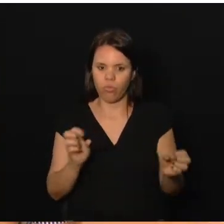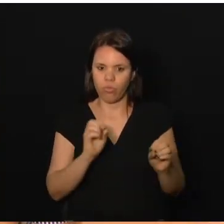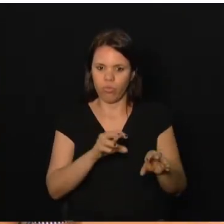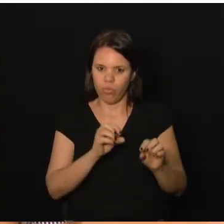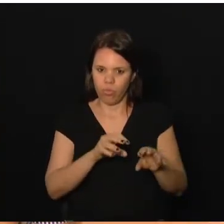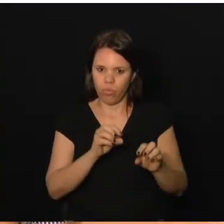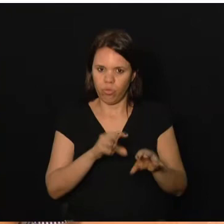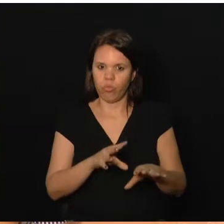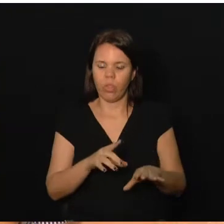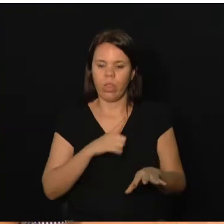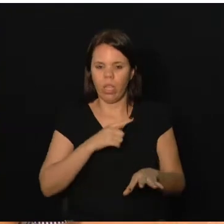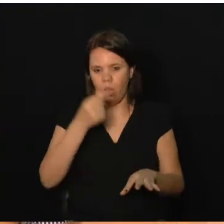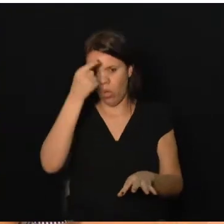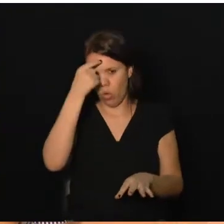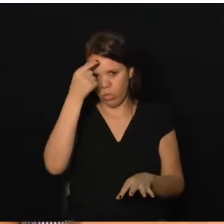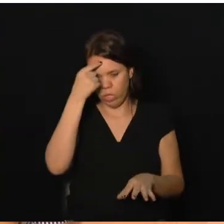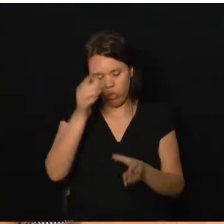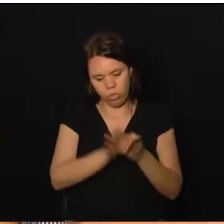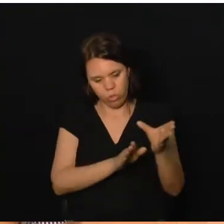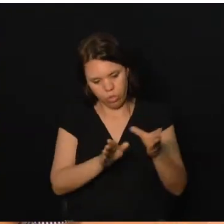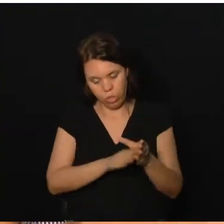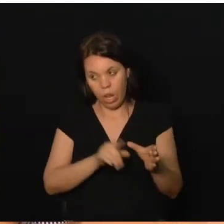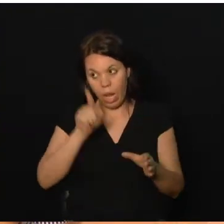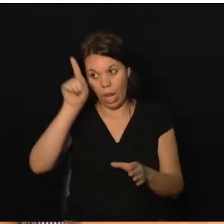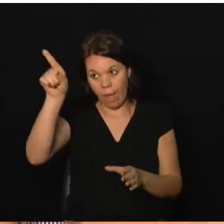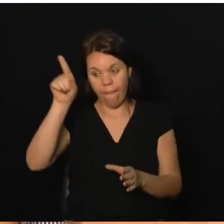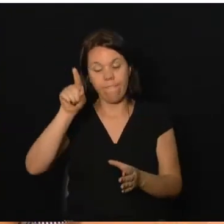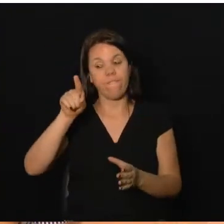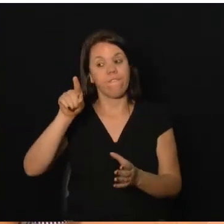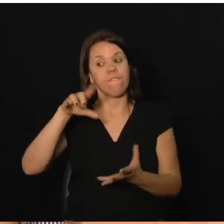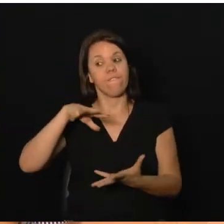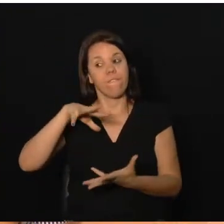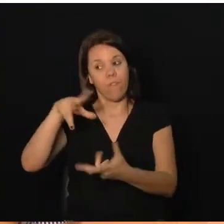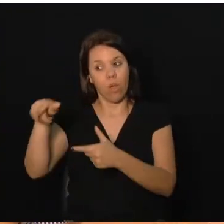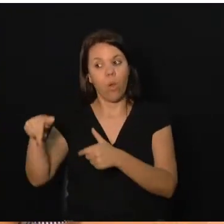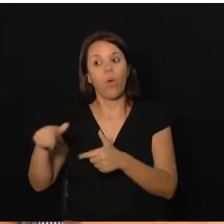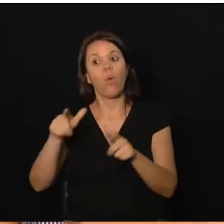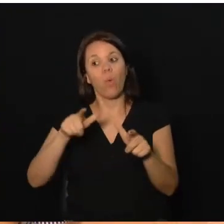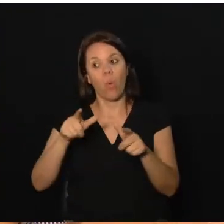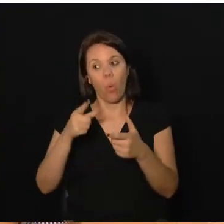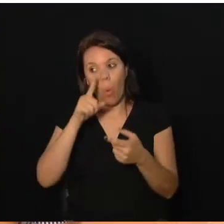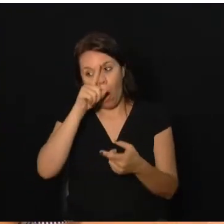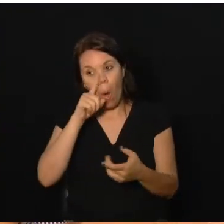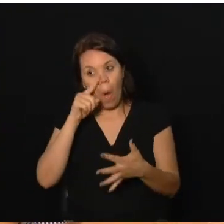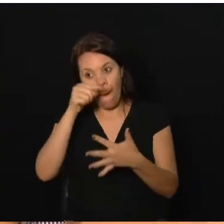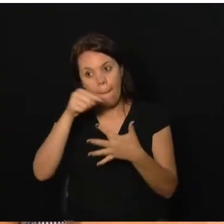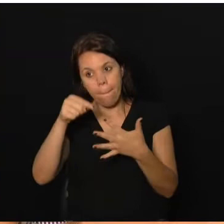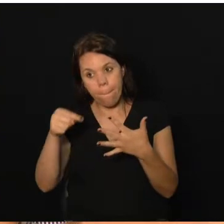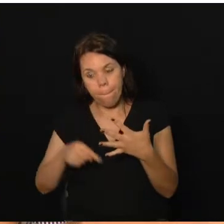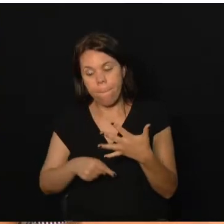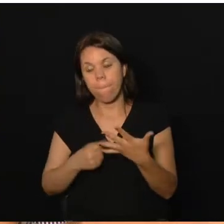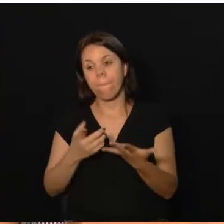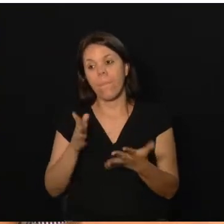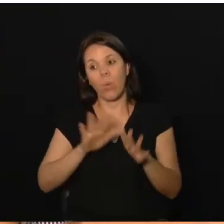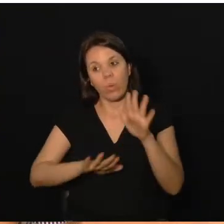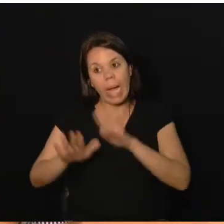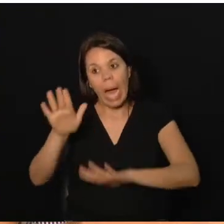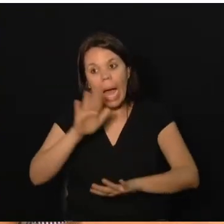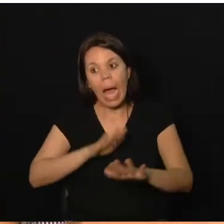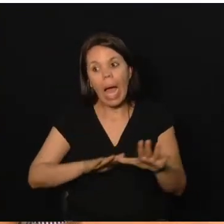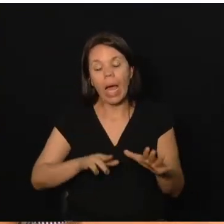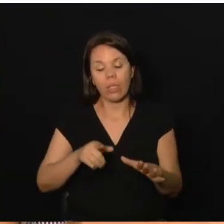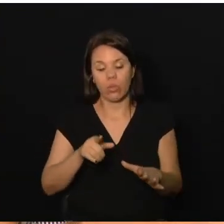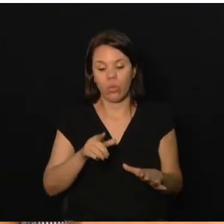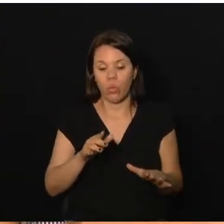e conscientizar que lá fora é um ambiente completamente hostil. E o que vai prevalecer é o que você está